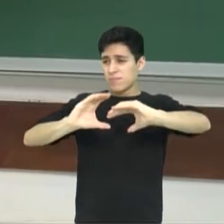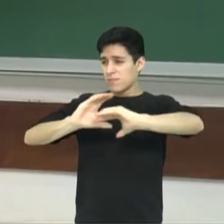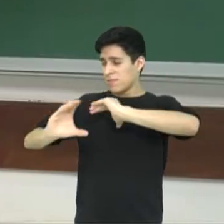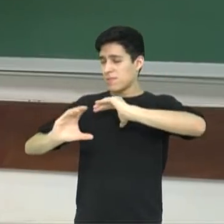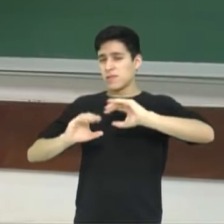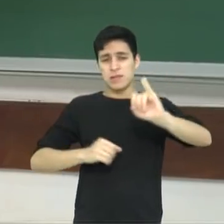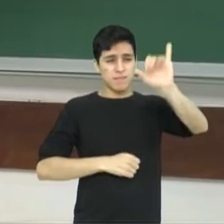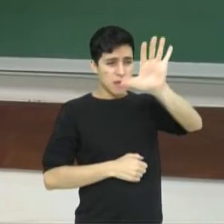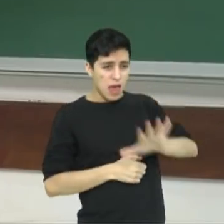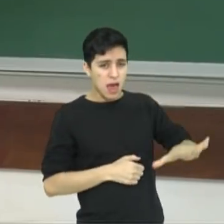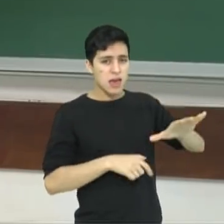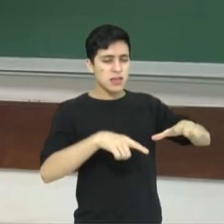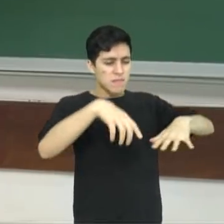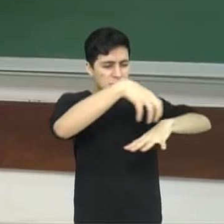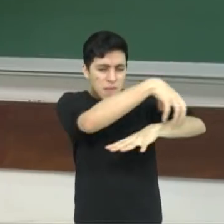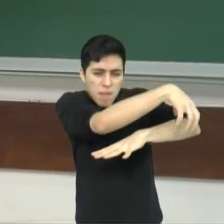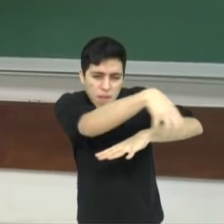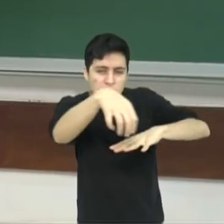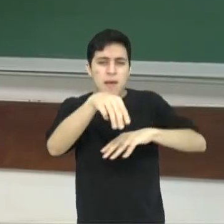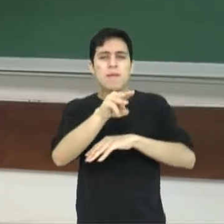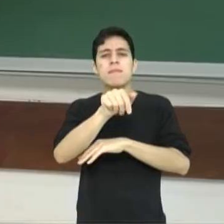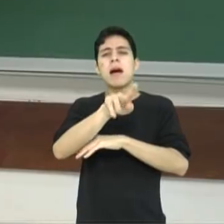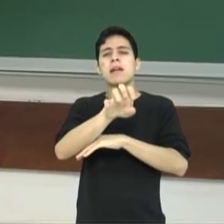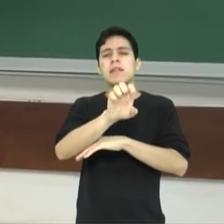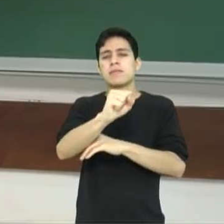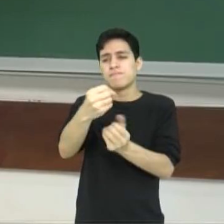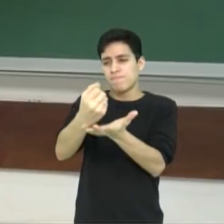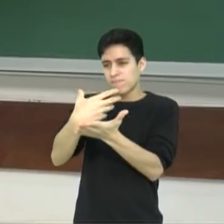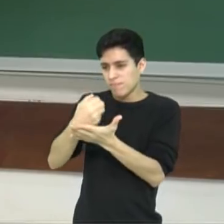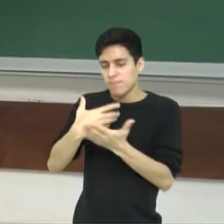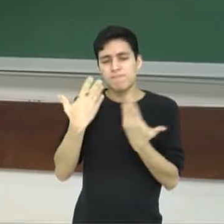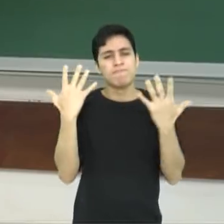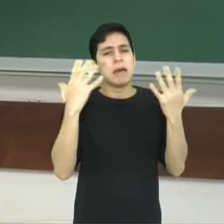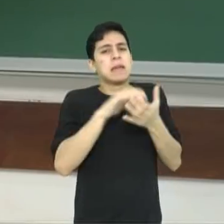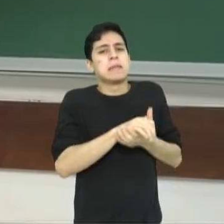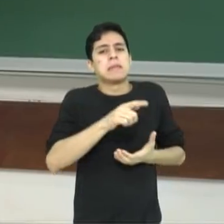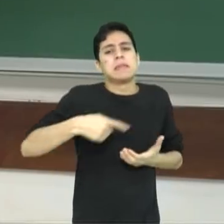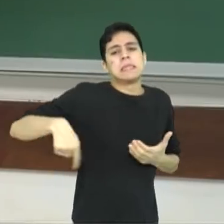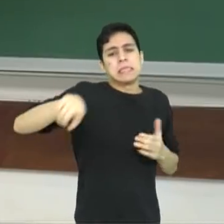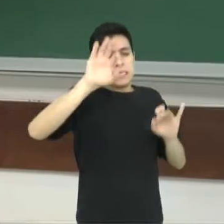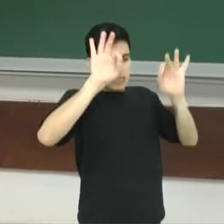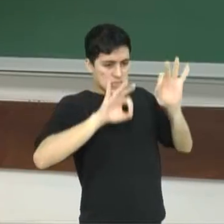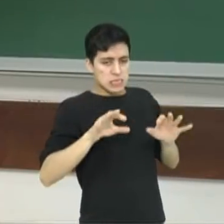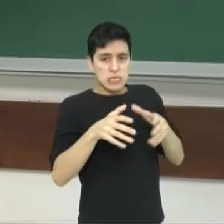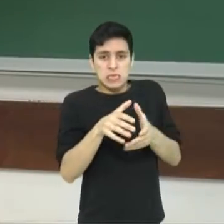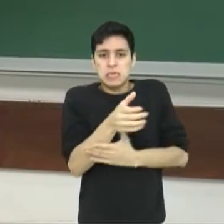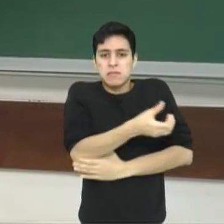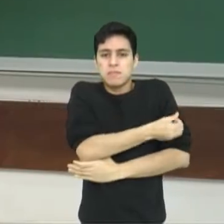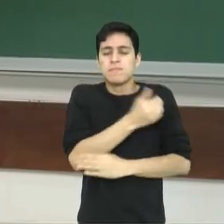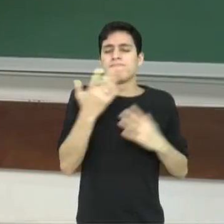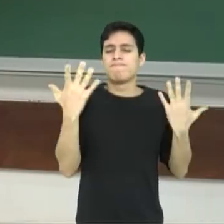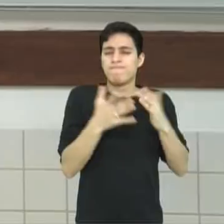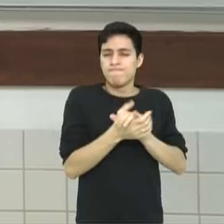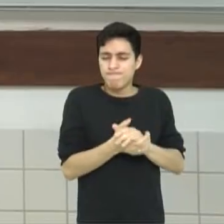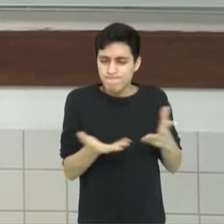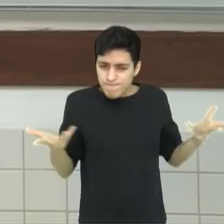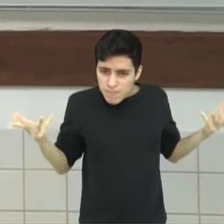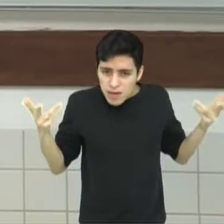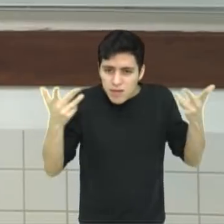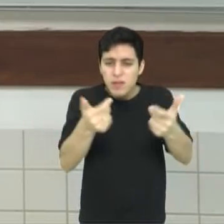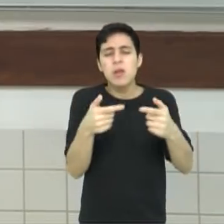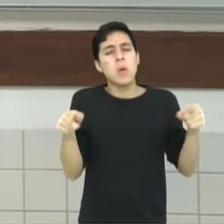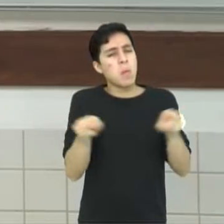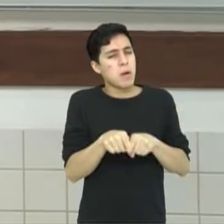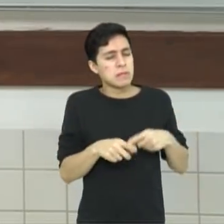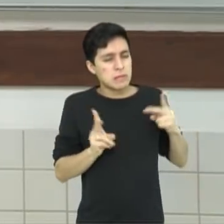imagens de maquetes em todo o Paraná enviadas para mim. Parabéns a todos vocês que produziram, assim, e a galerinha do sexto ano caprichando, como banhadas